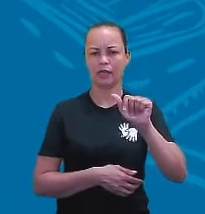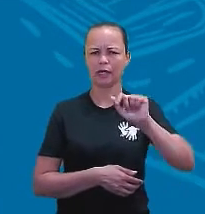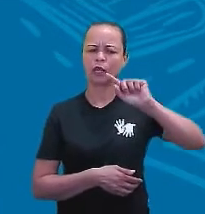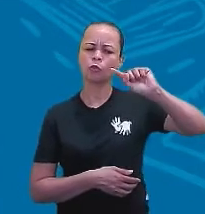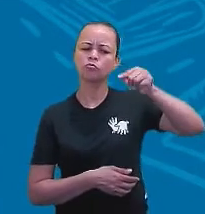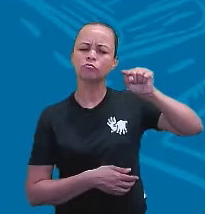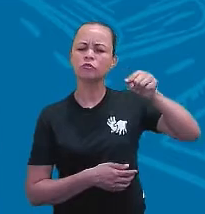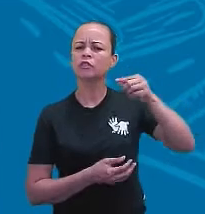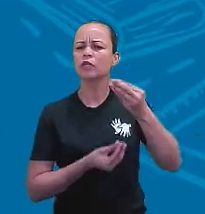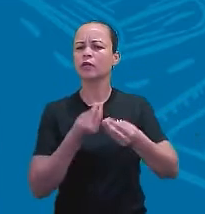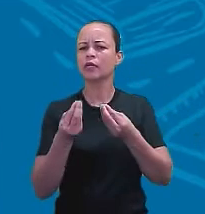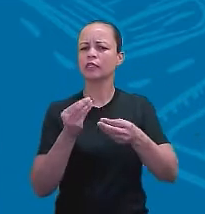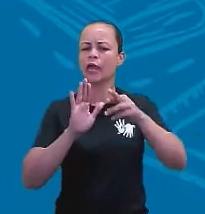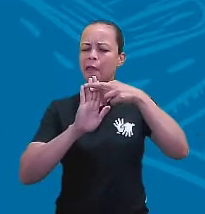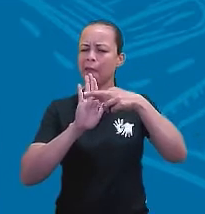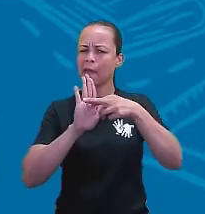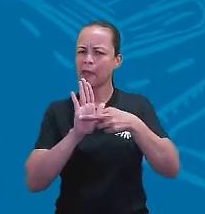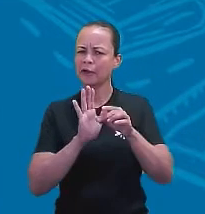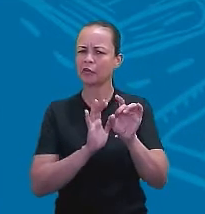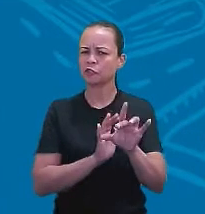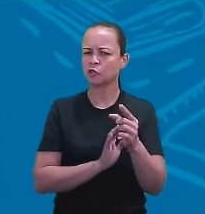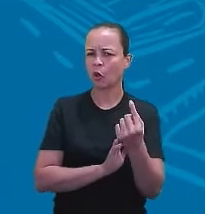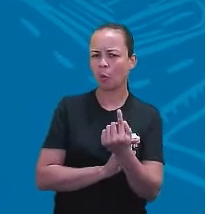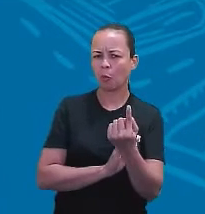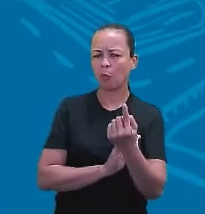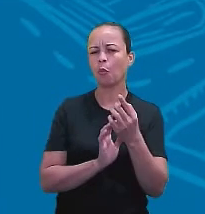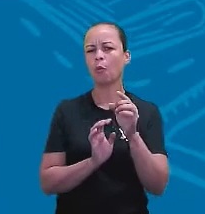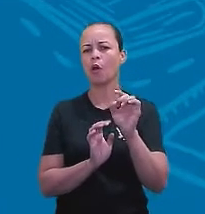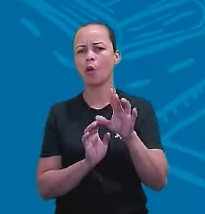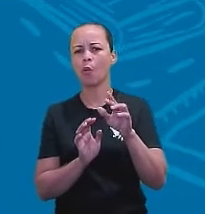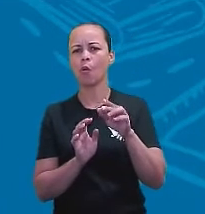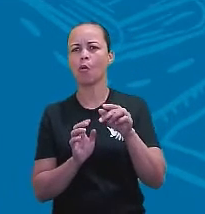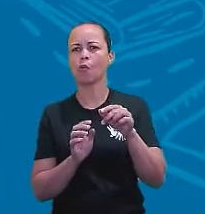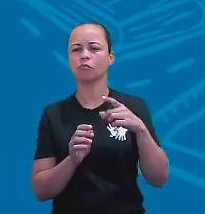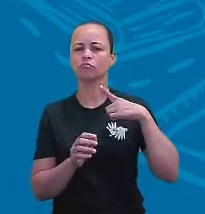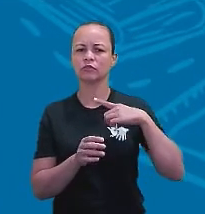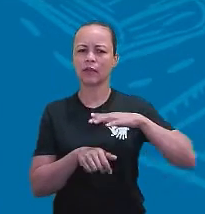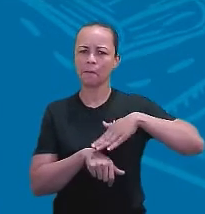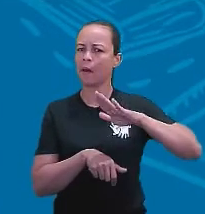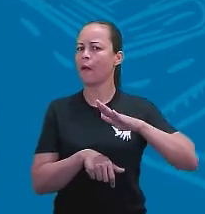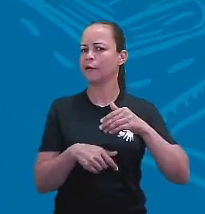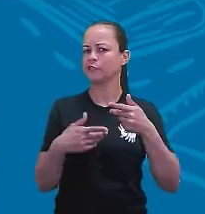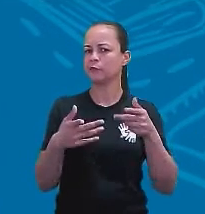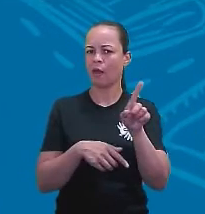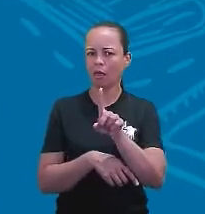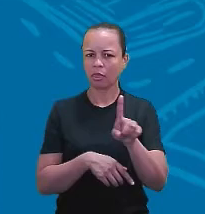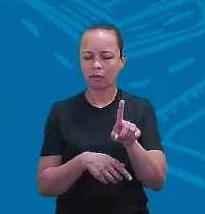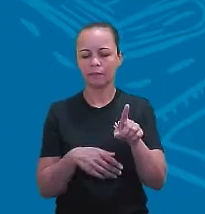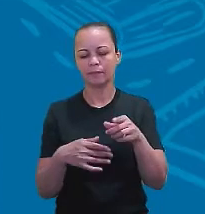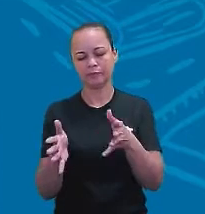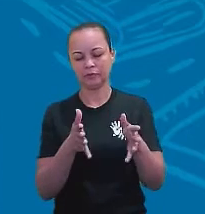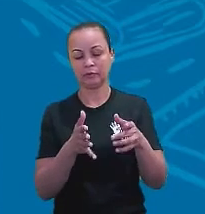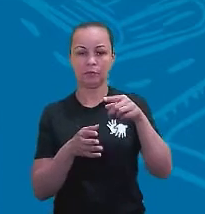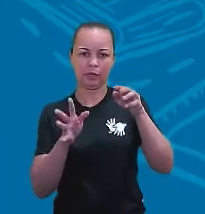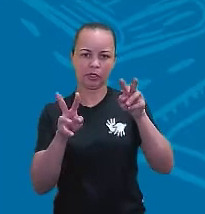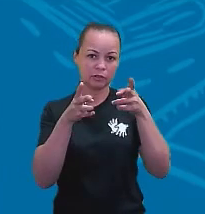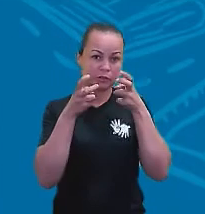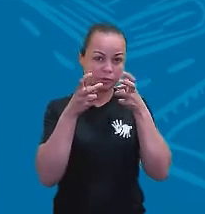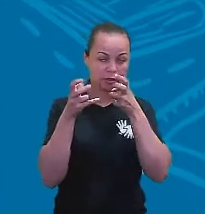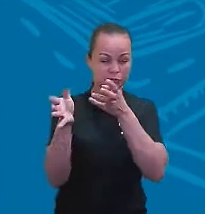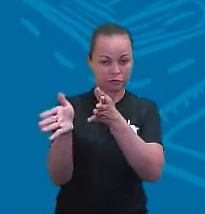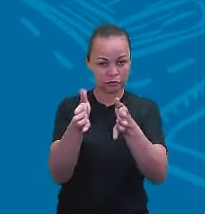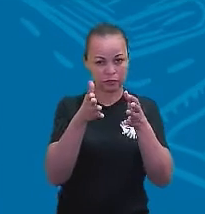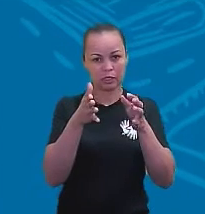regra só? Existe mais de uma possibilidade para negar? Presta atenção que na negação vocês poderão ver algumas formas diferentes.